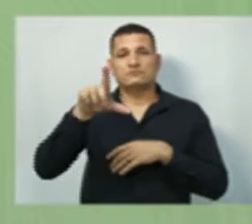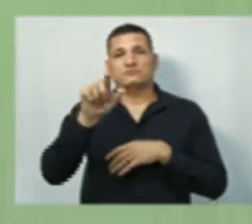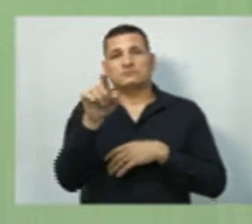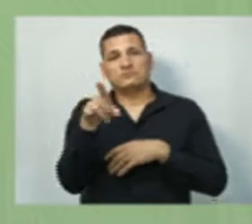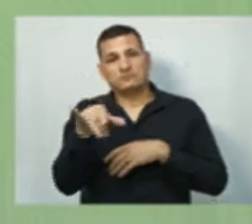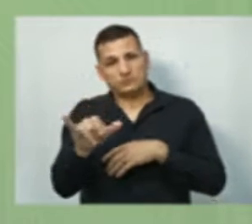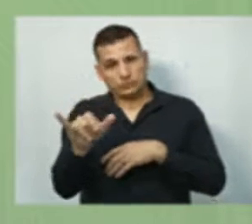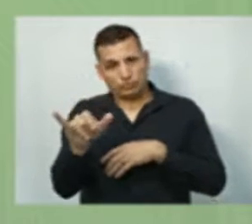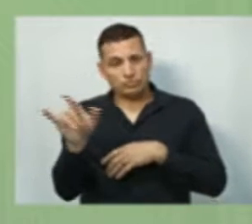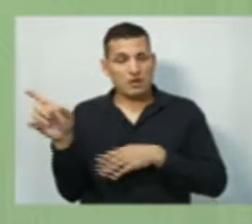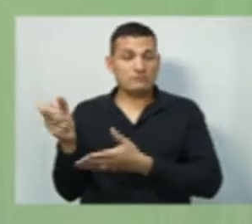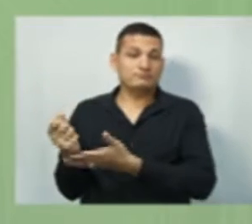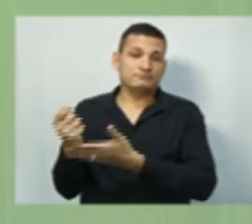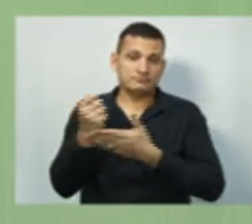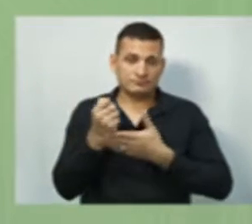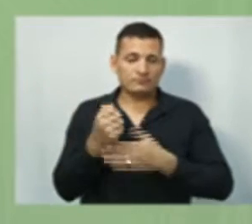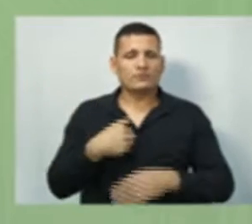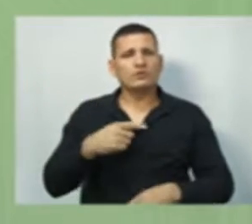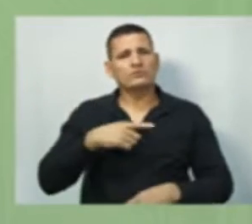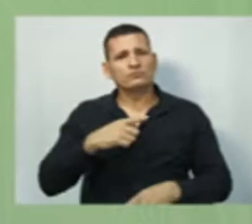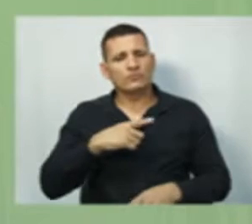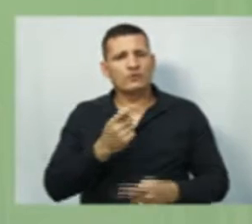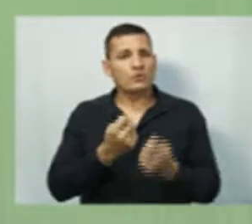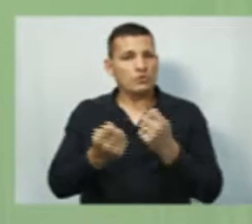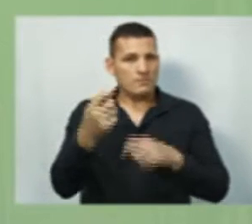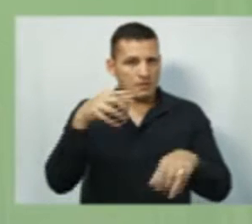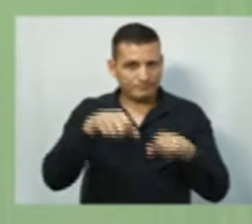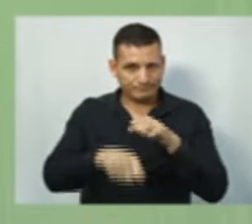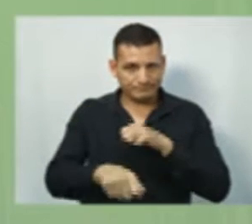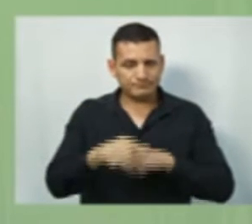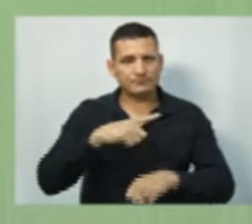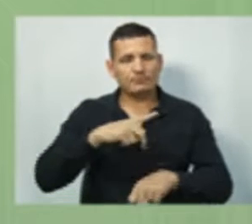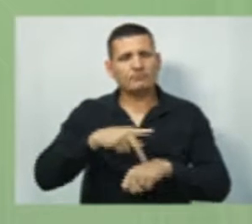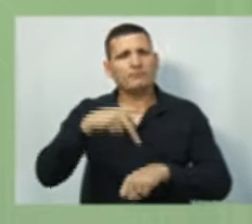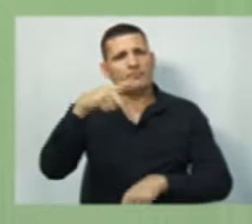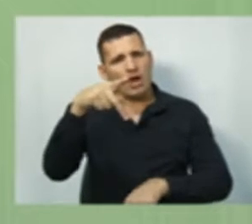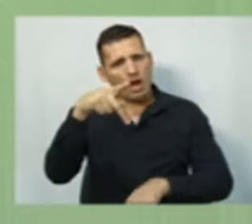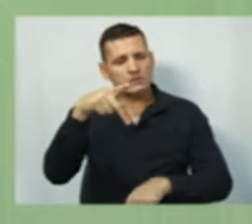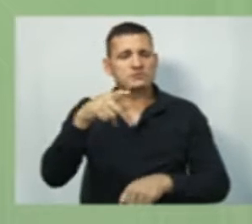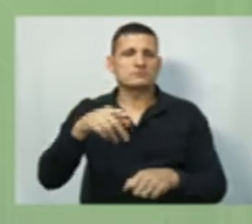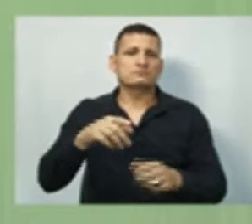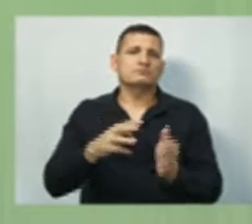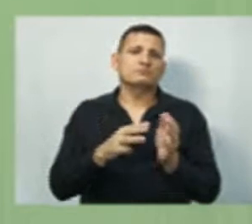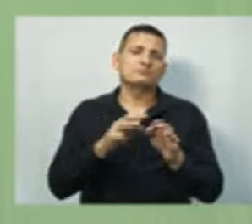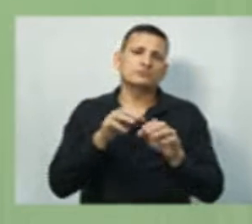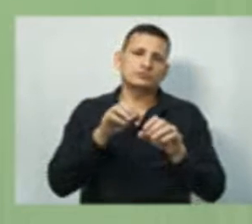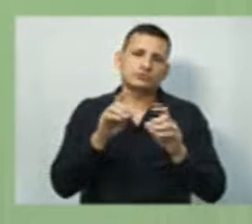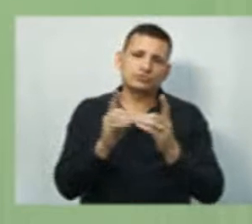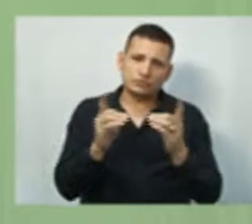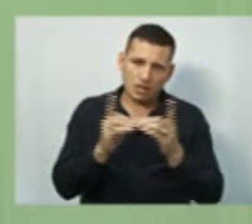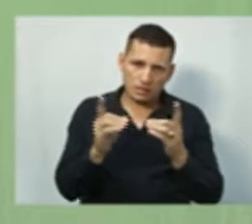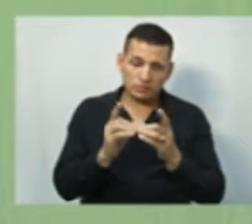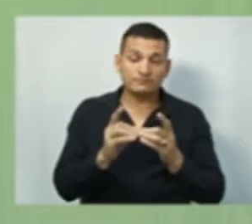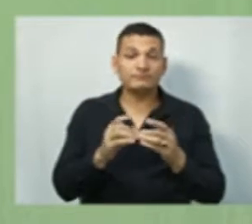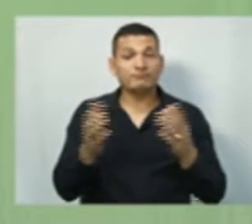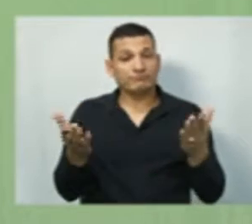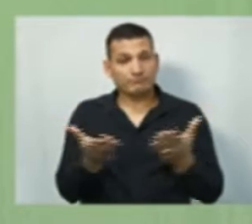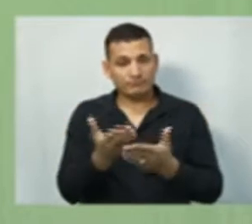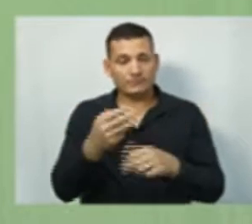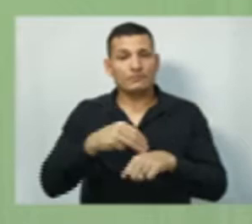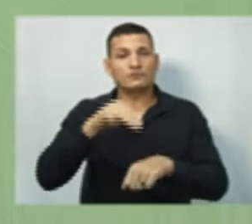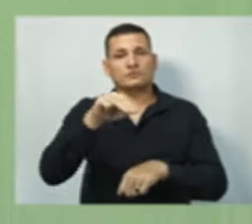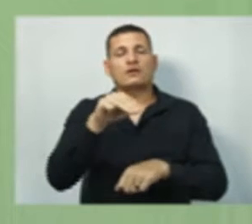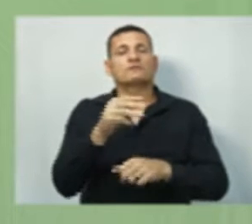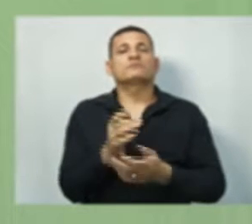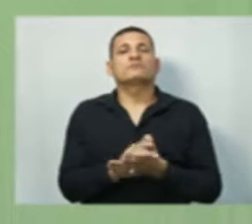formada em Economia, tenho pós-graduação em Didática do Ensino Superior e atualmente curso mestrado em Administração. Sou